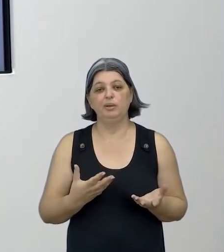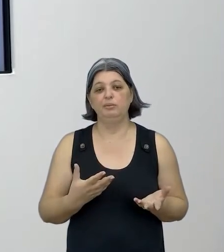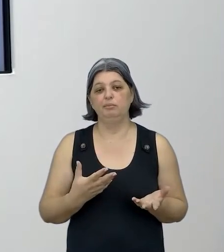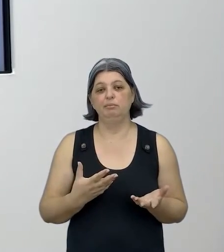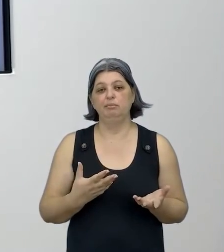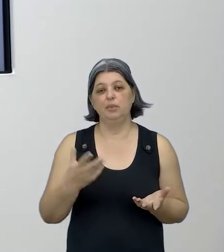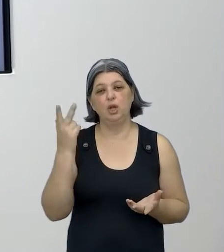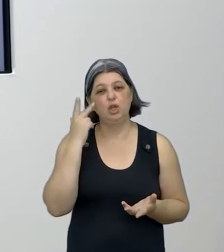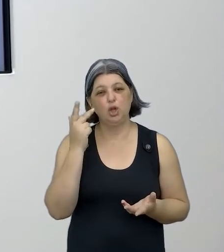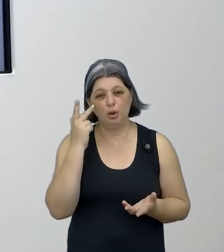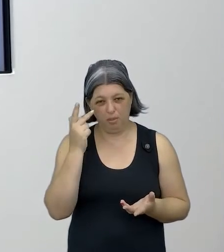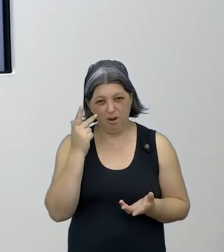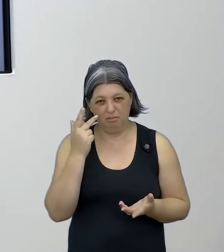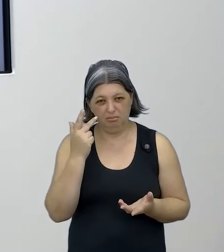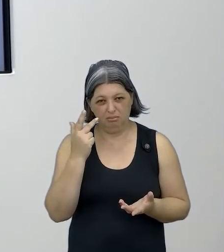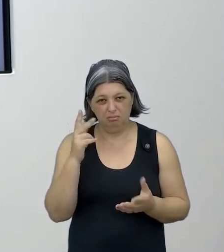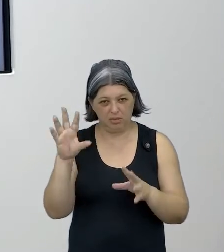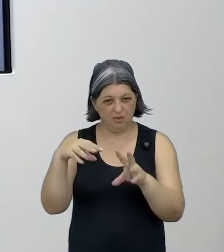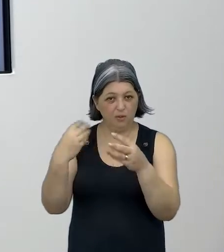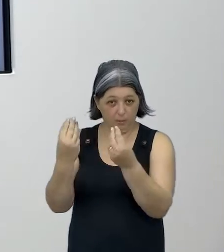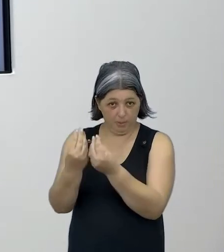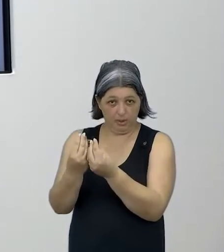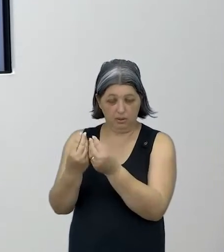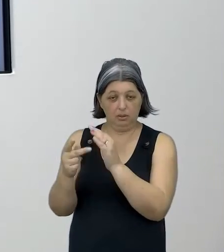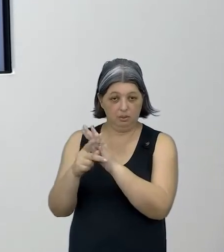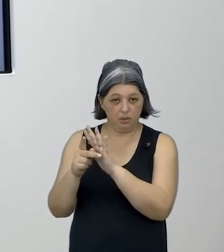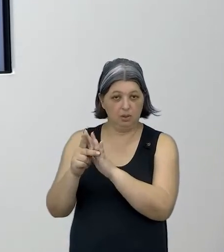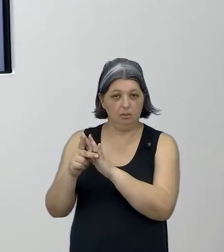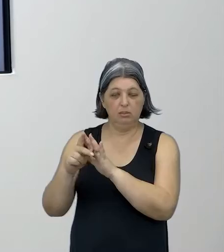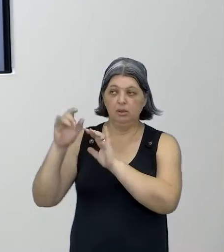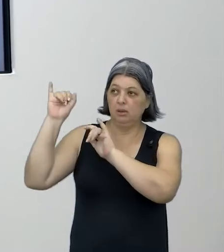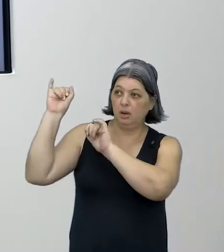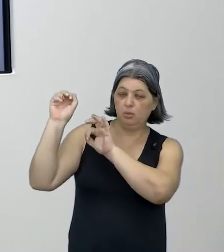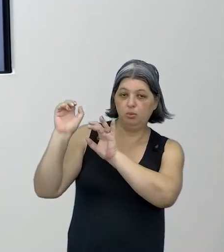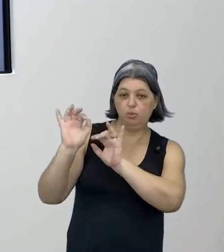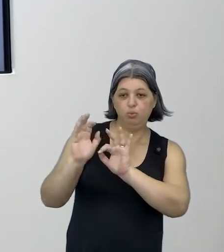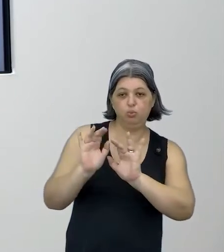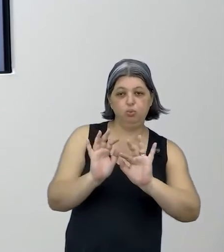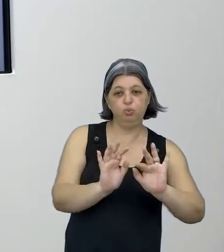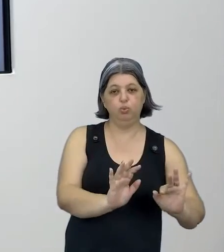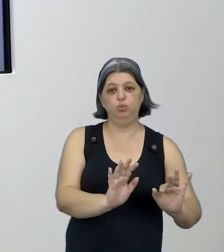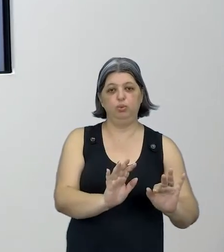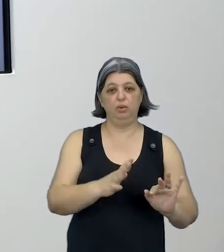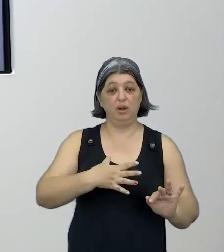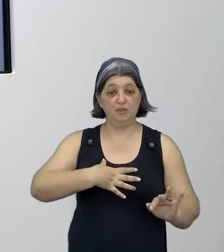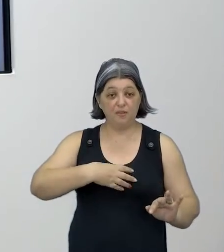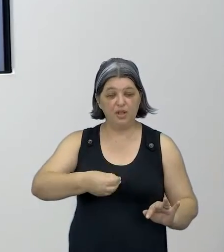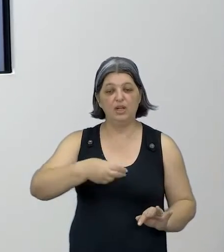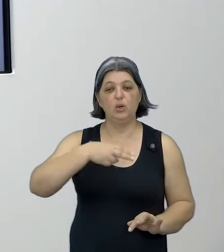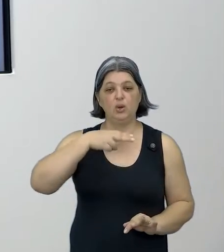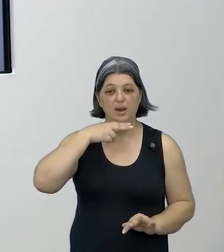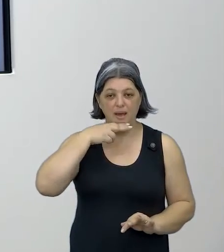vê essas famílias que vieram num processo imigratório e seus filhos e netos